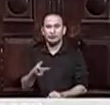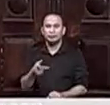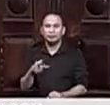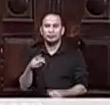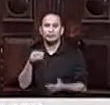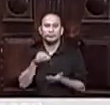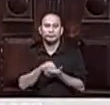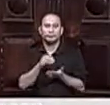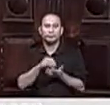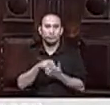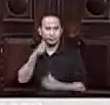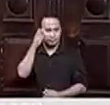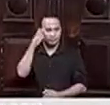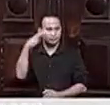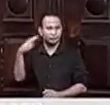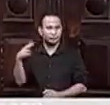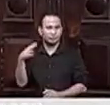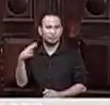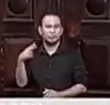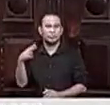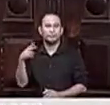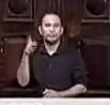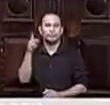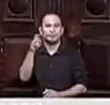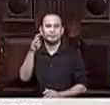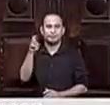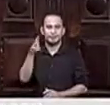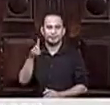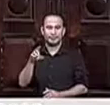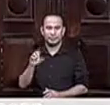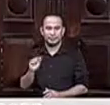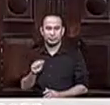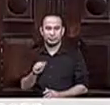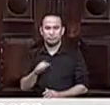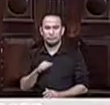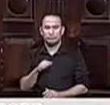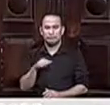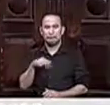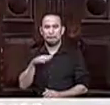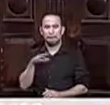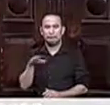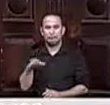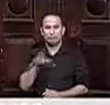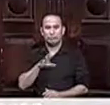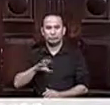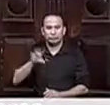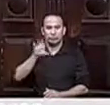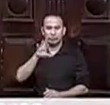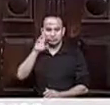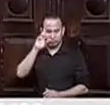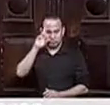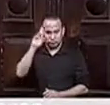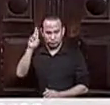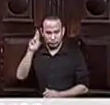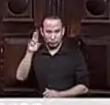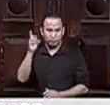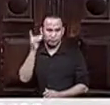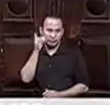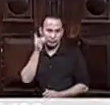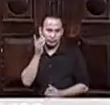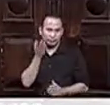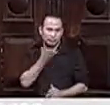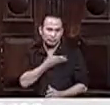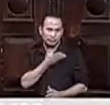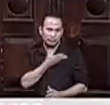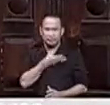incompetência do senhor governador Pezão para gerir esse Estado. Ora, senhores deputados, companheiros, isso